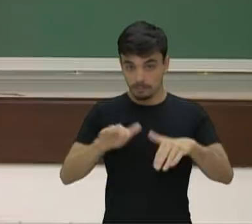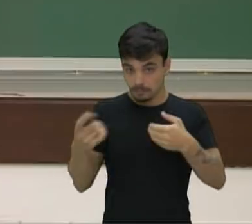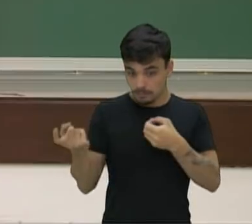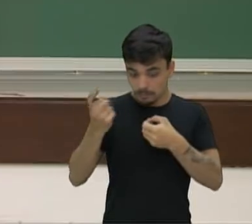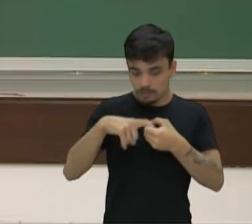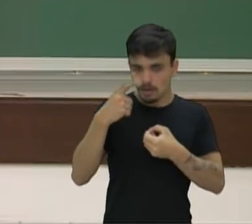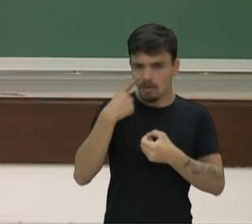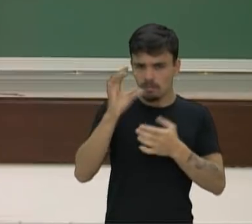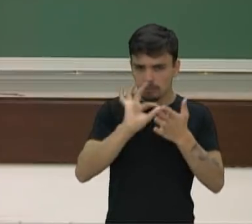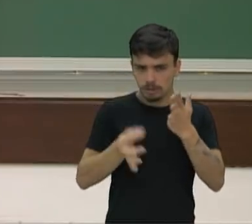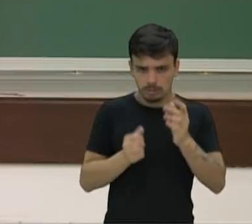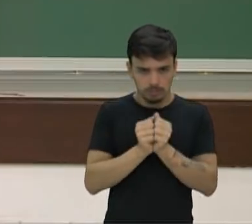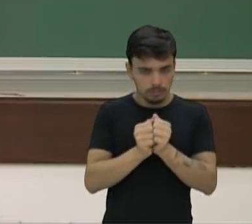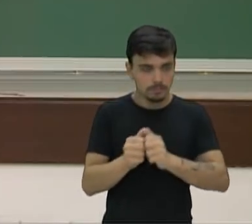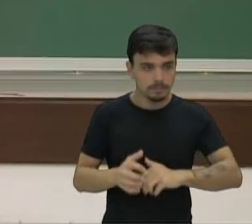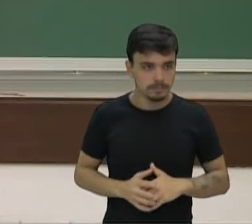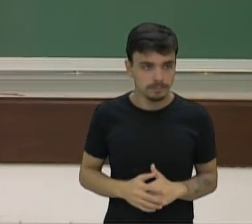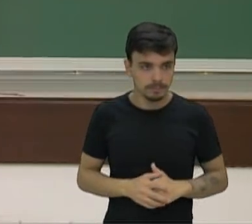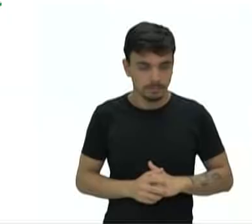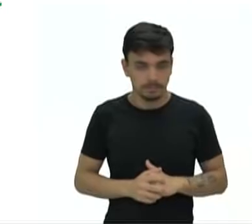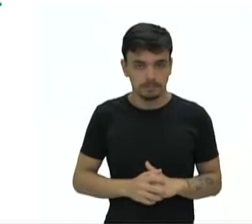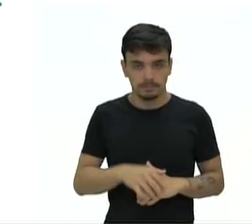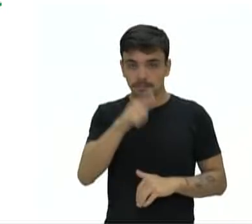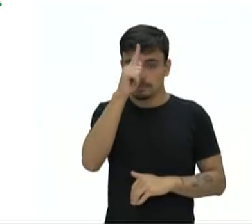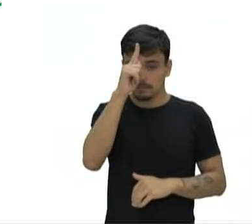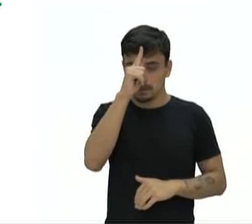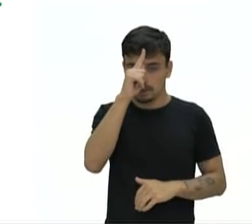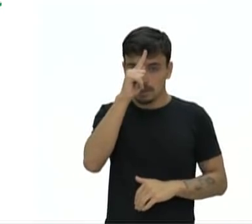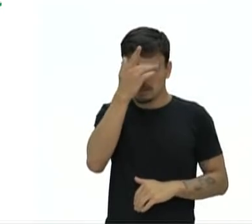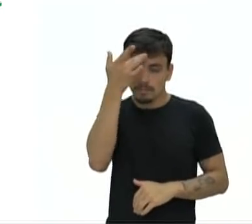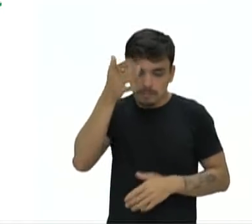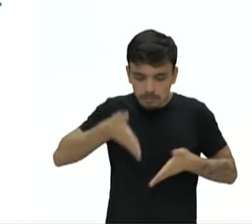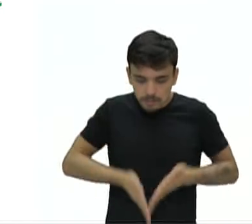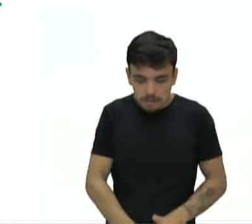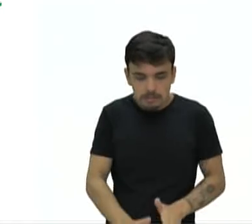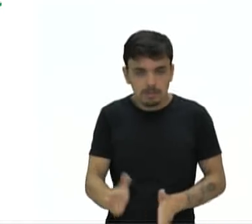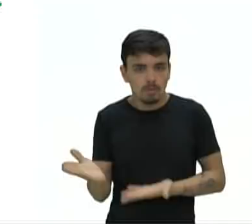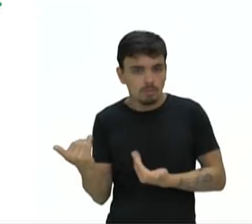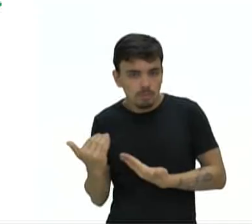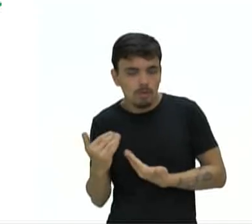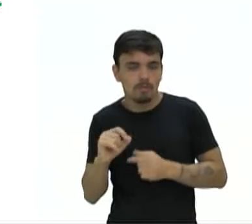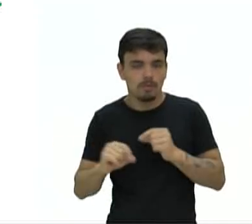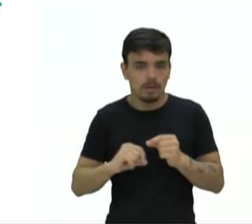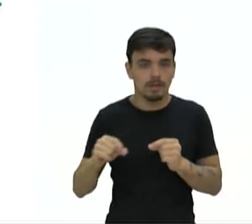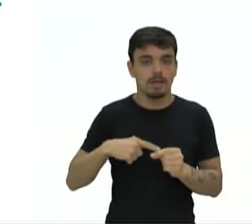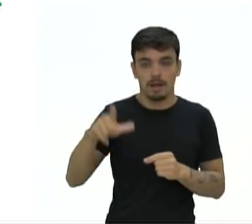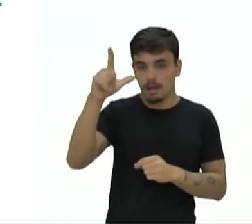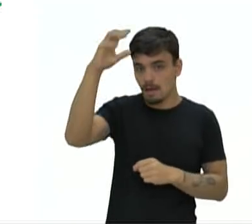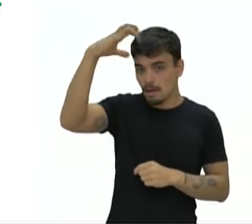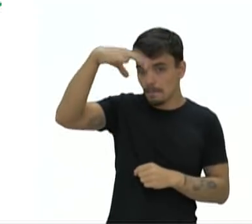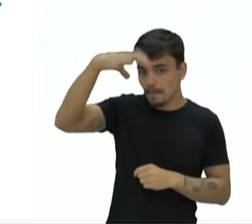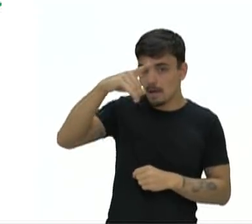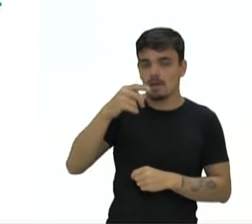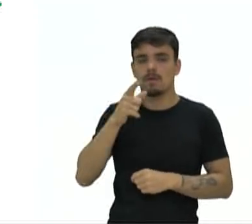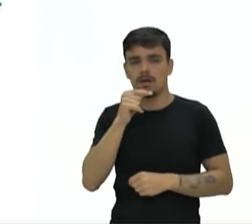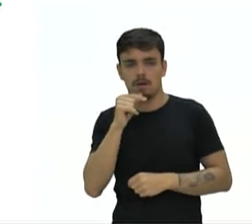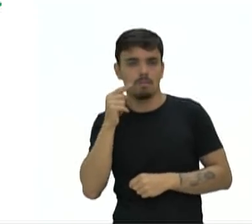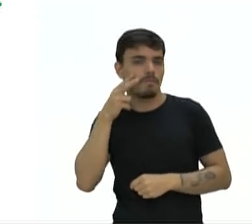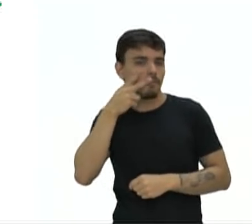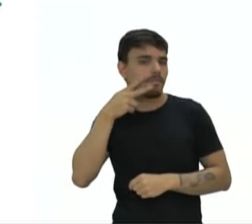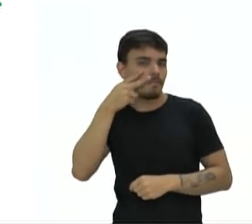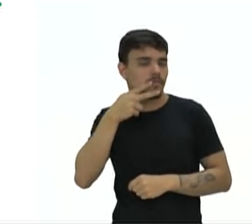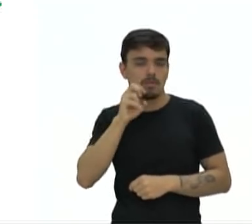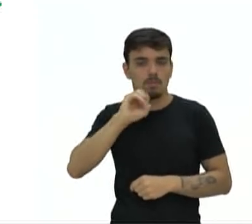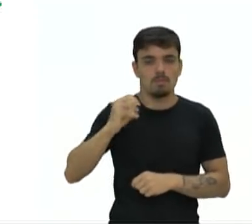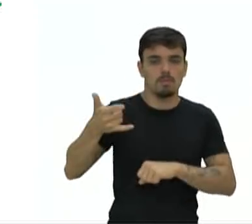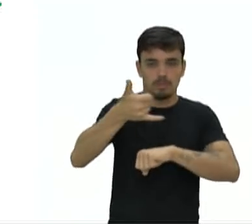Voltei, vamos corrigir? Na Grécia, os recém-nascidos eram lavados com água, vinho ou um outro líquido. Como assim outro líquido, professor? Azeite,